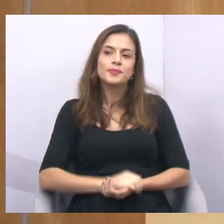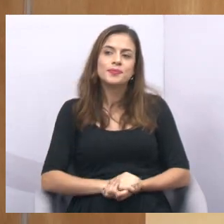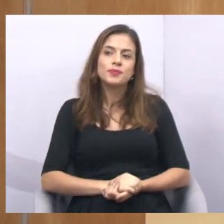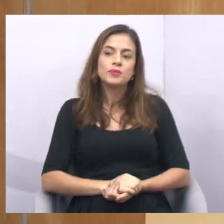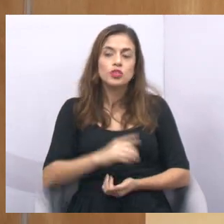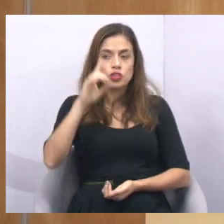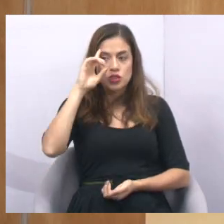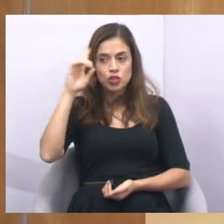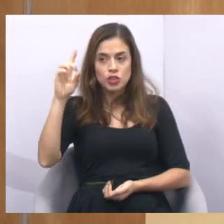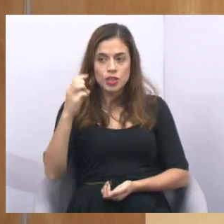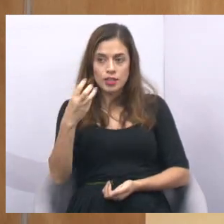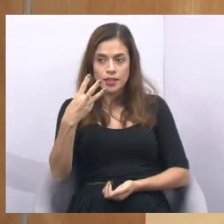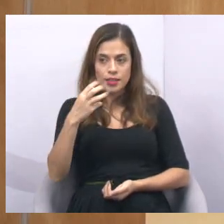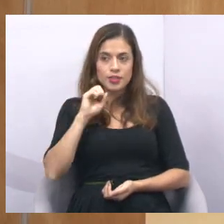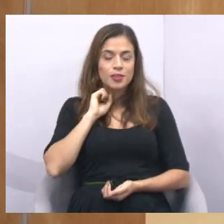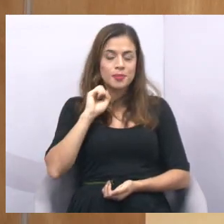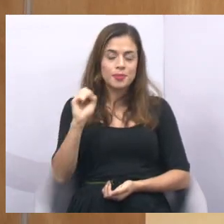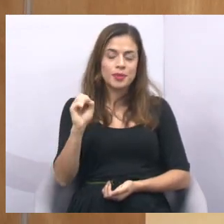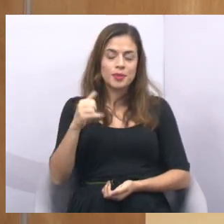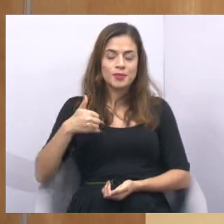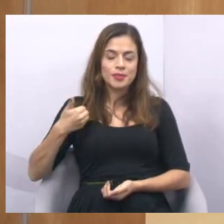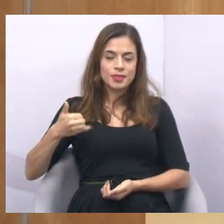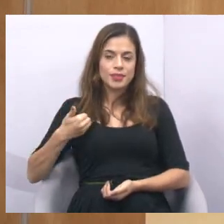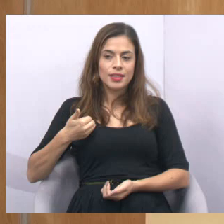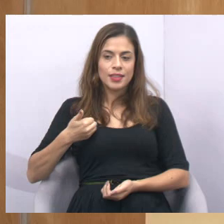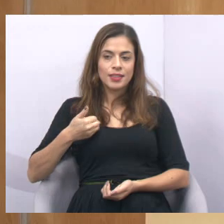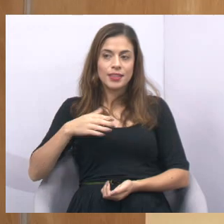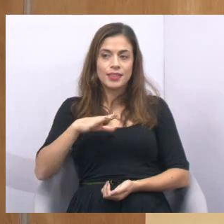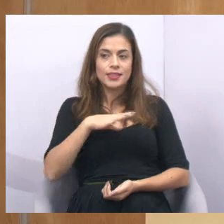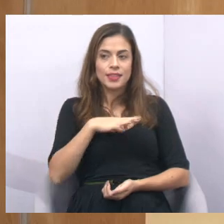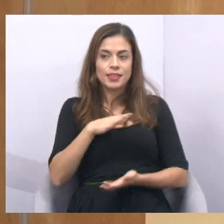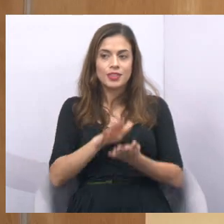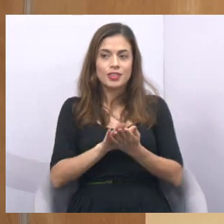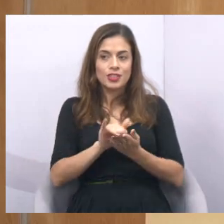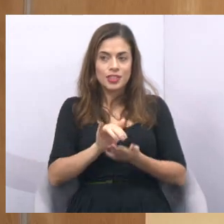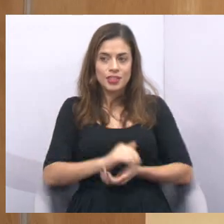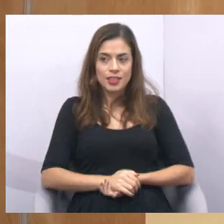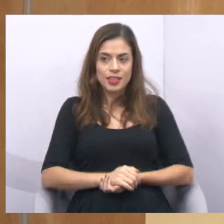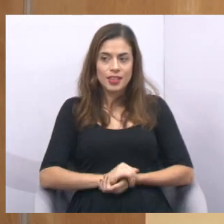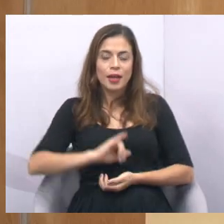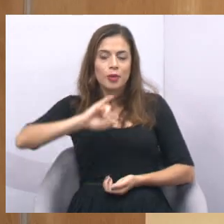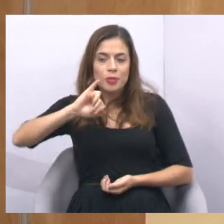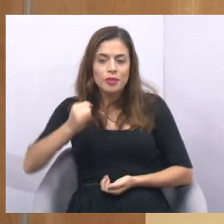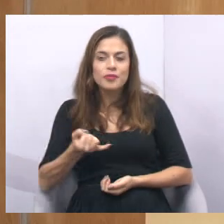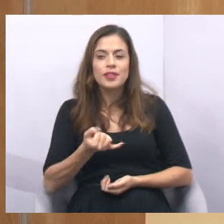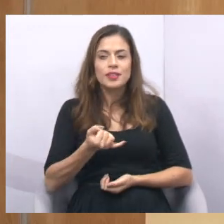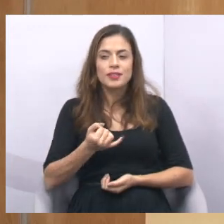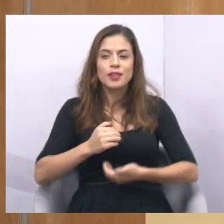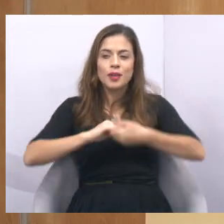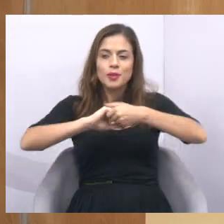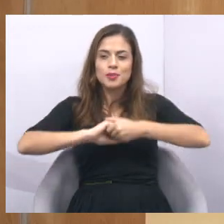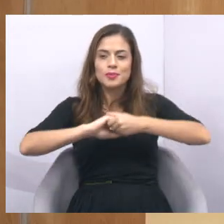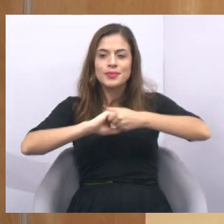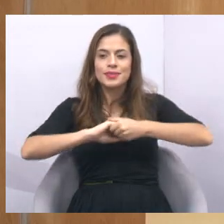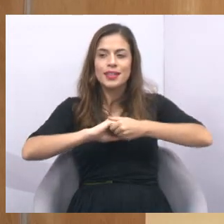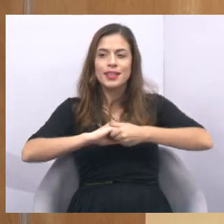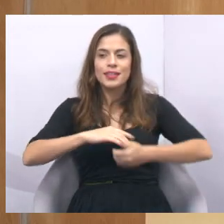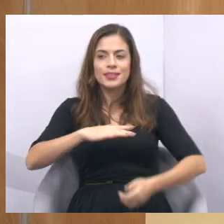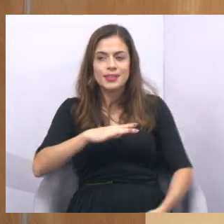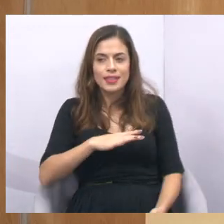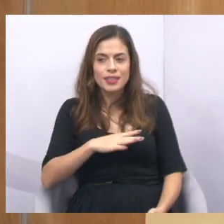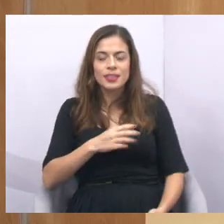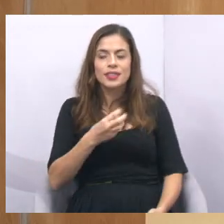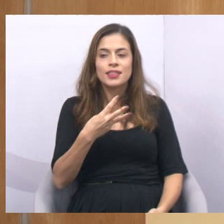de abril é o aniversário da nossa querida cidade de Jacareí. Aproveito para cumprimentar a nossa cidade